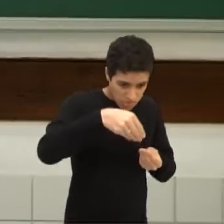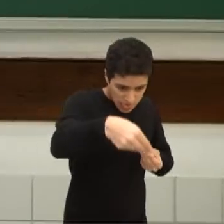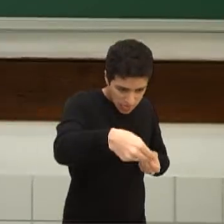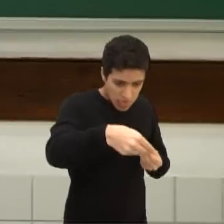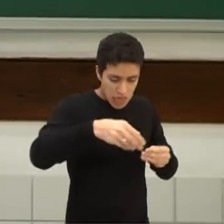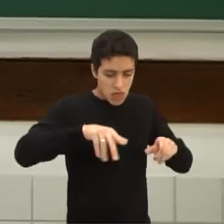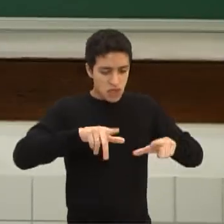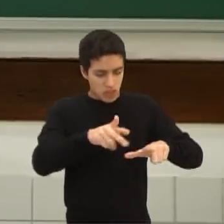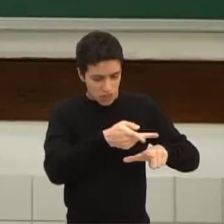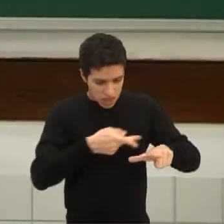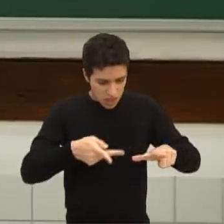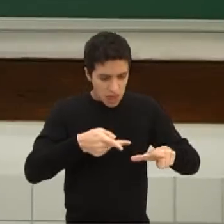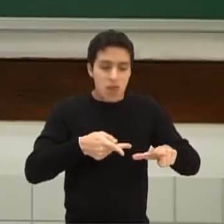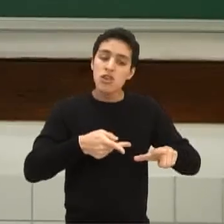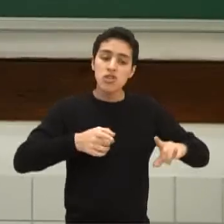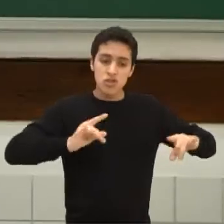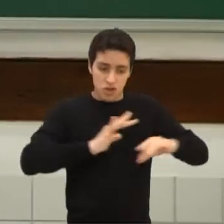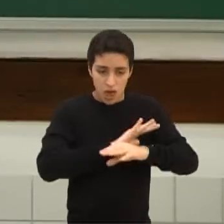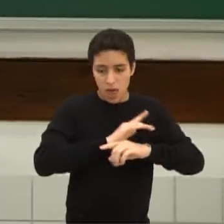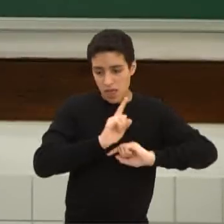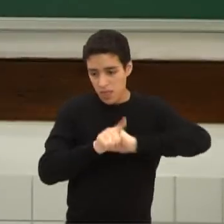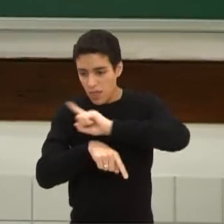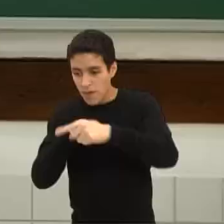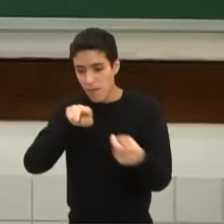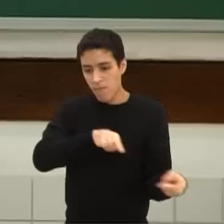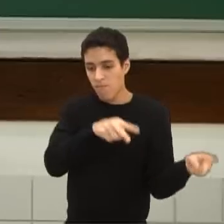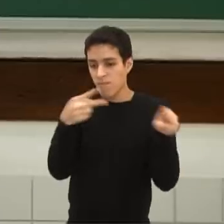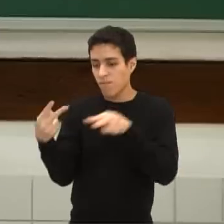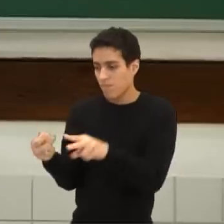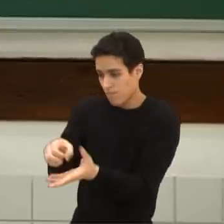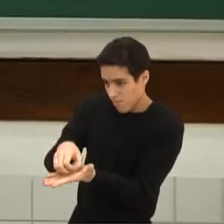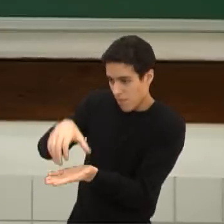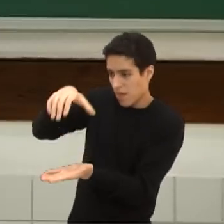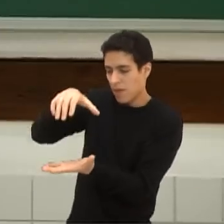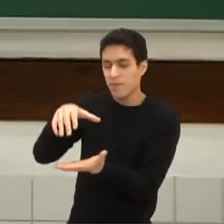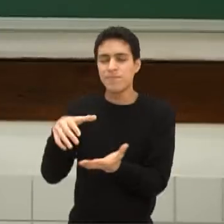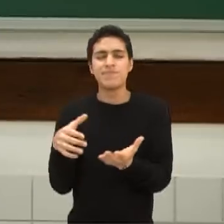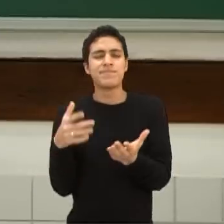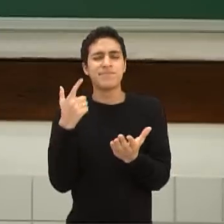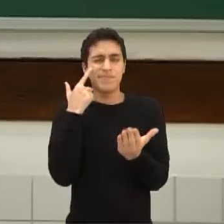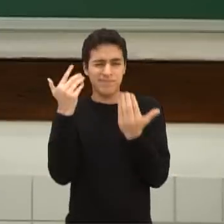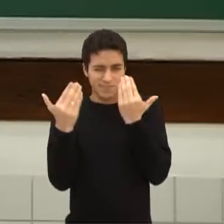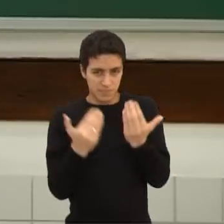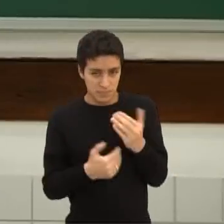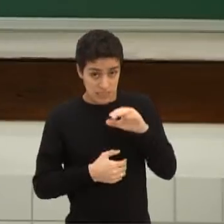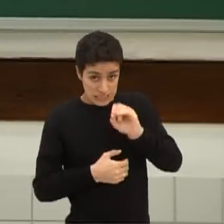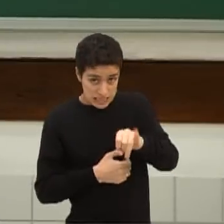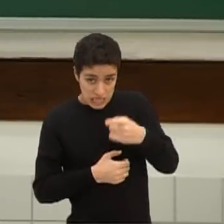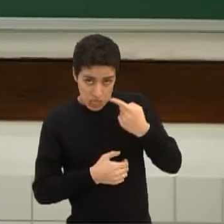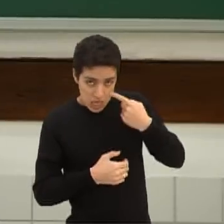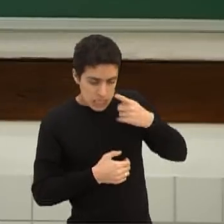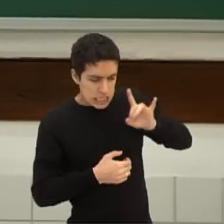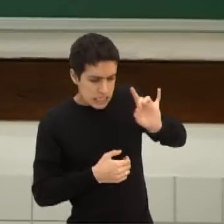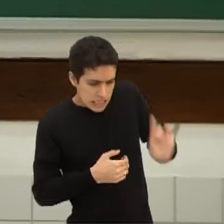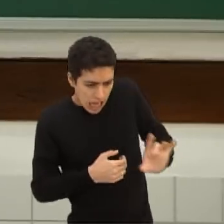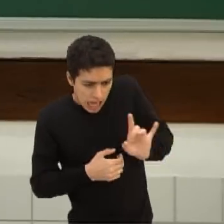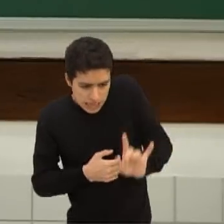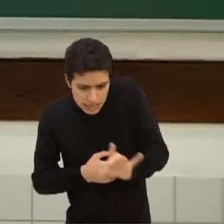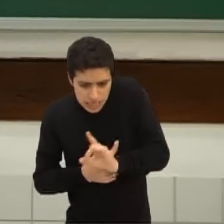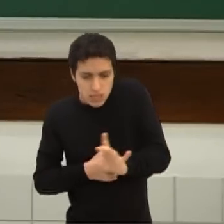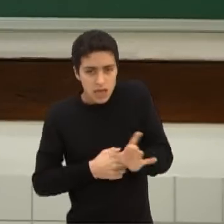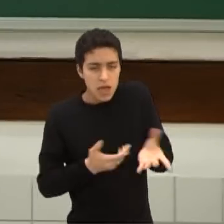planificação e vamos montar um sólido. O que você tem que observar? Se eu montar cada uma daquelas